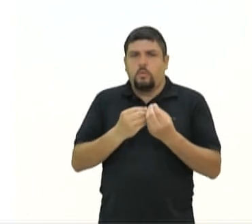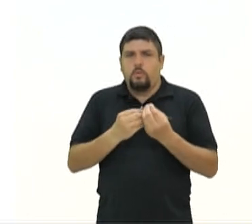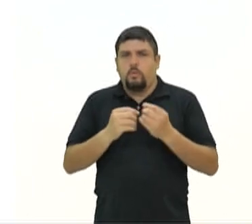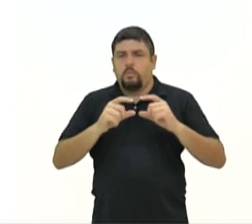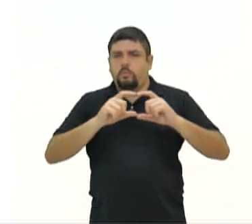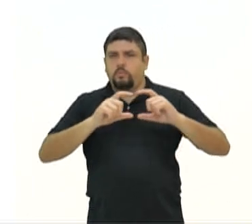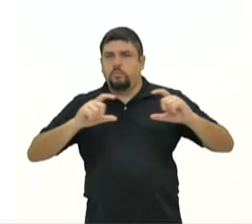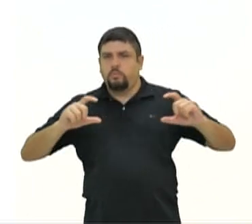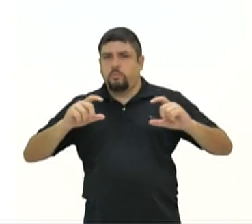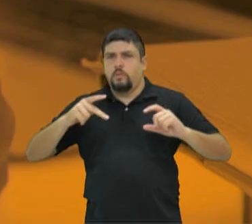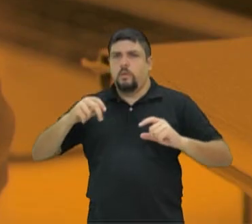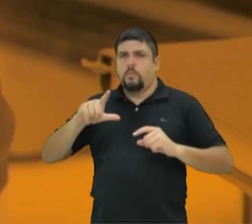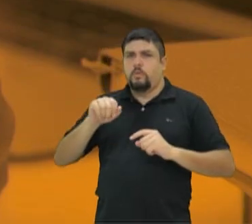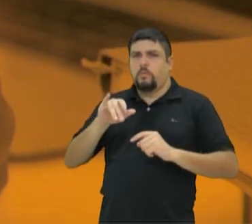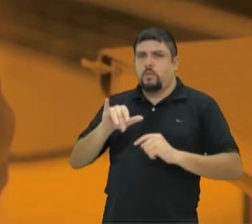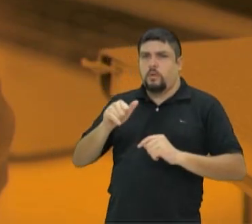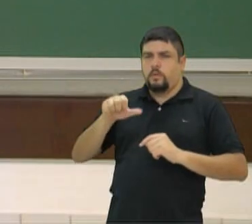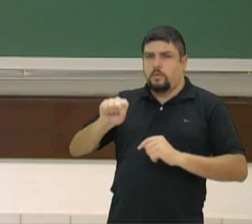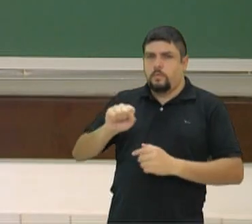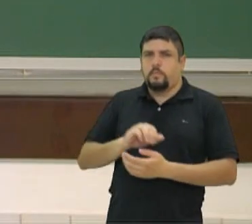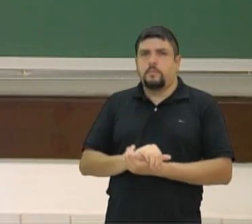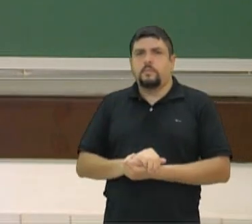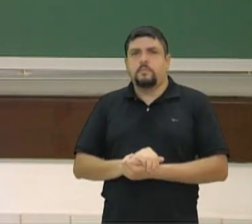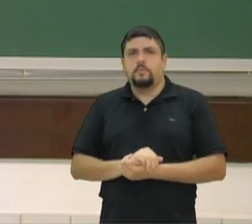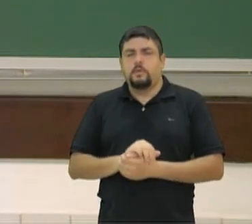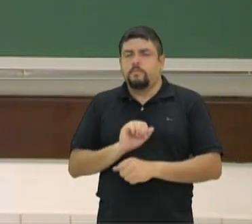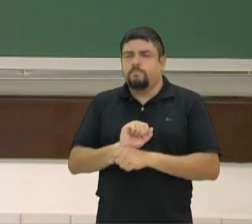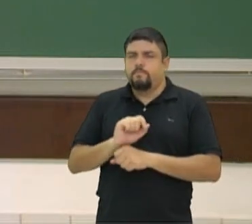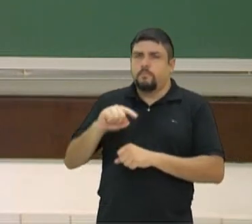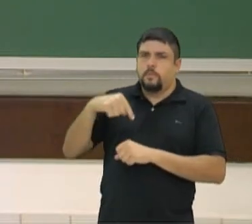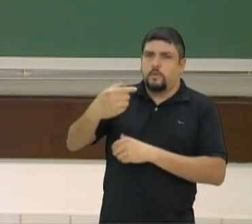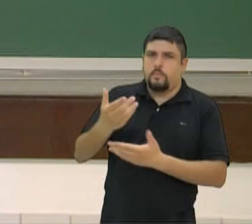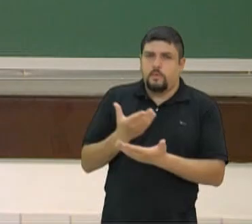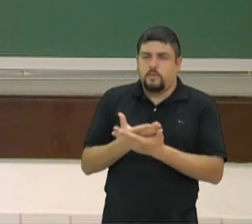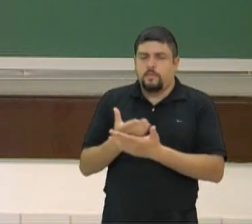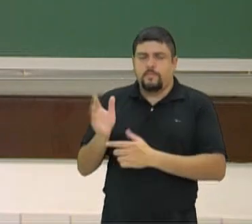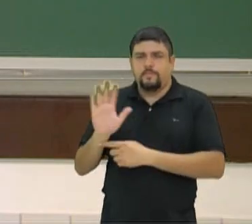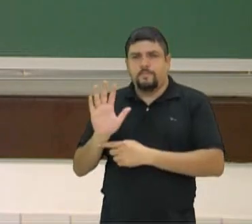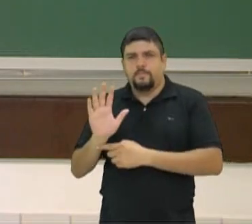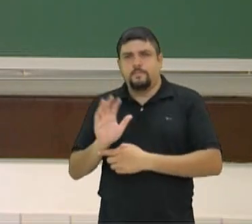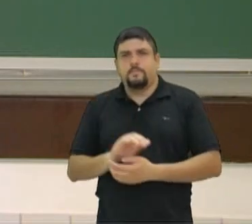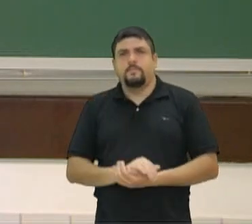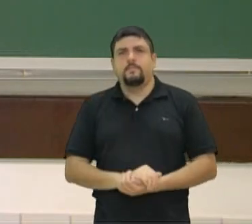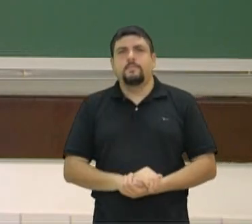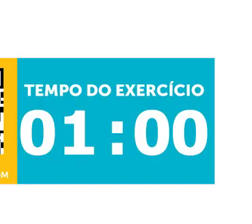polinomiais. Então, gente, aguardo vocês na próxima aula. Até lá!